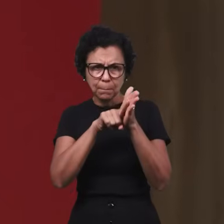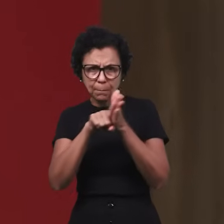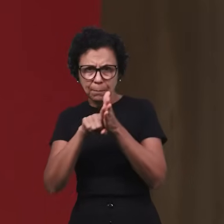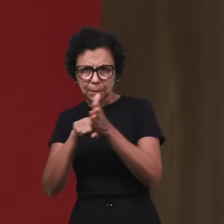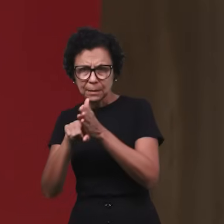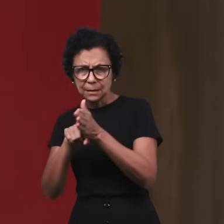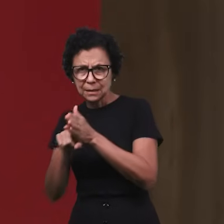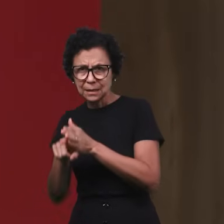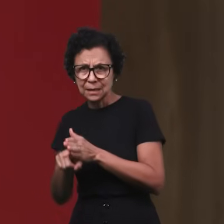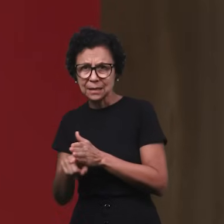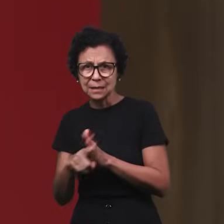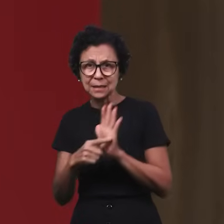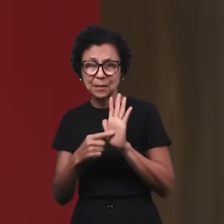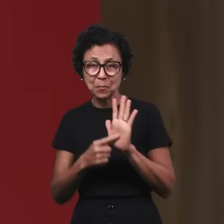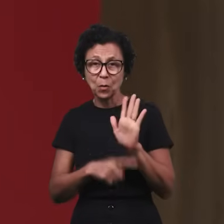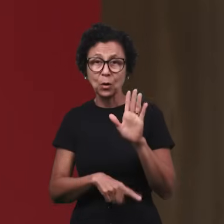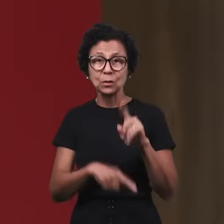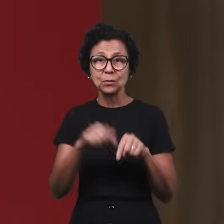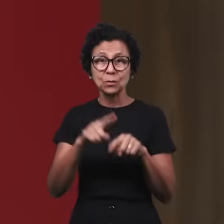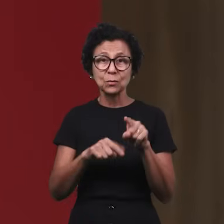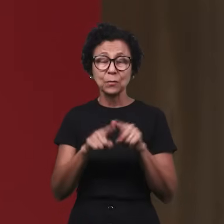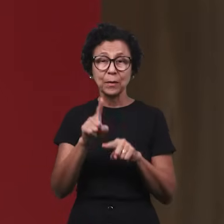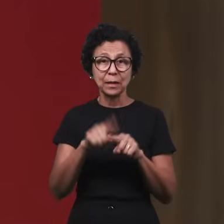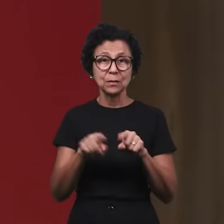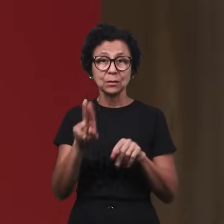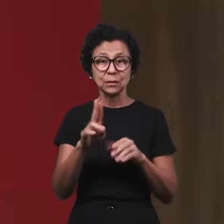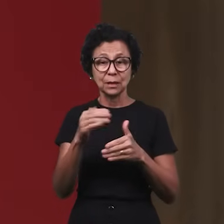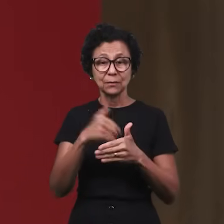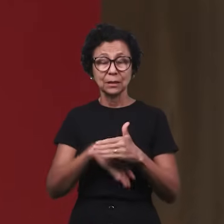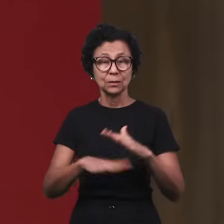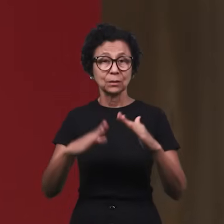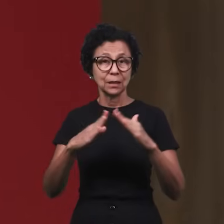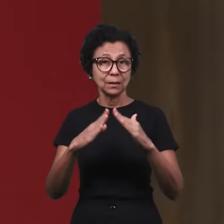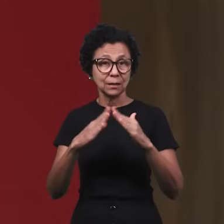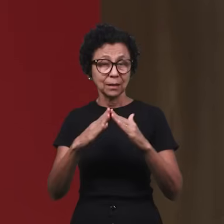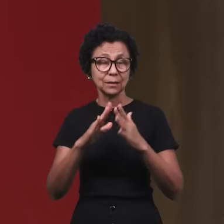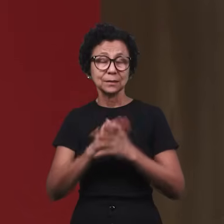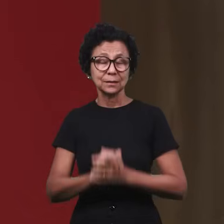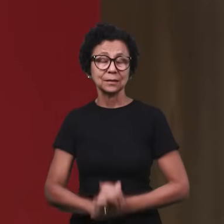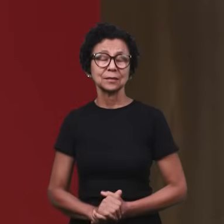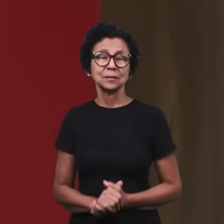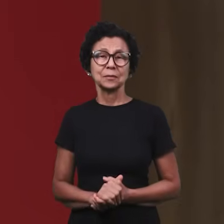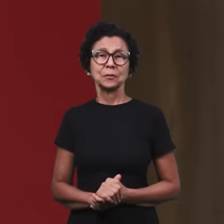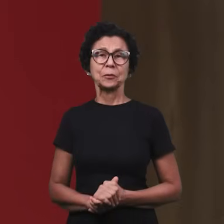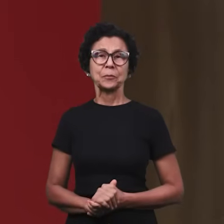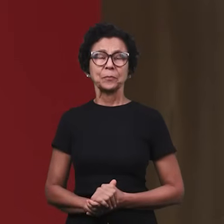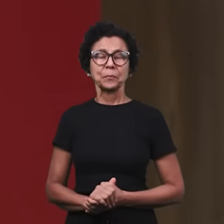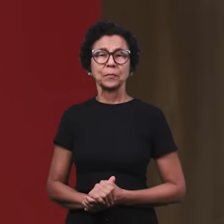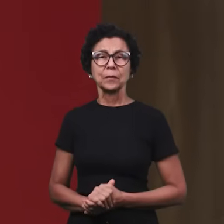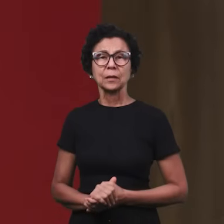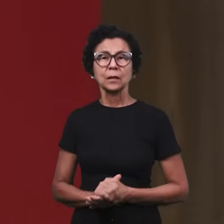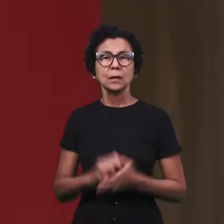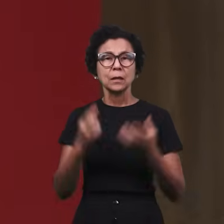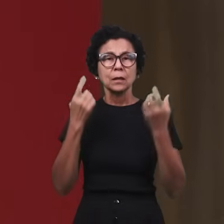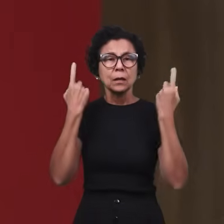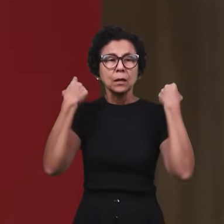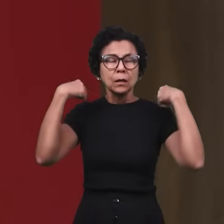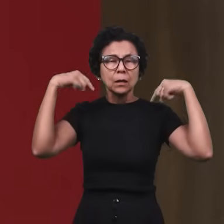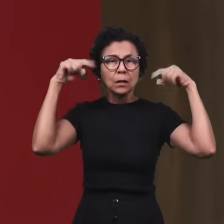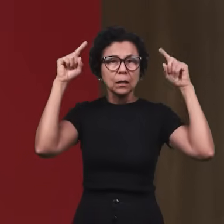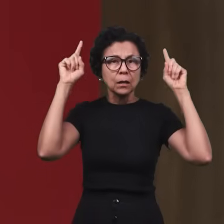esses instrumentos nas casas. E a lã, ela provinha das ovelhas que